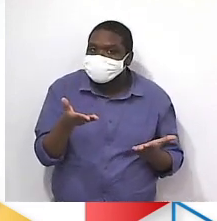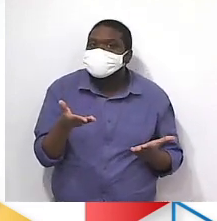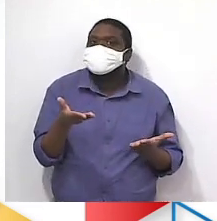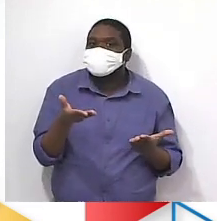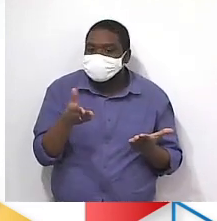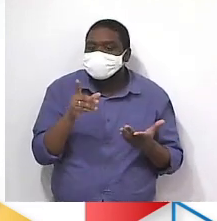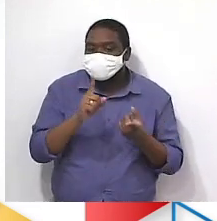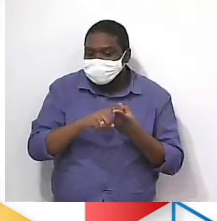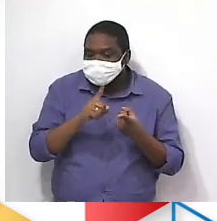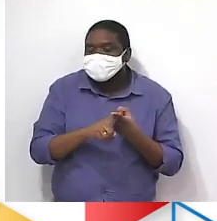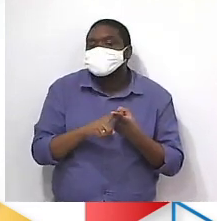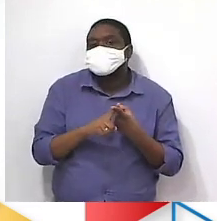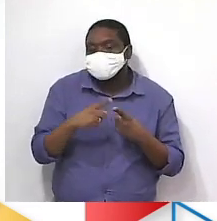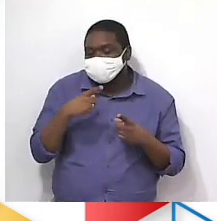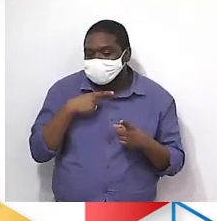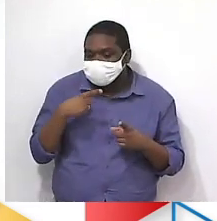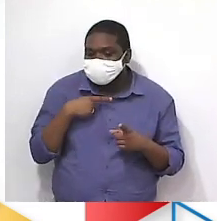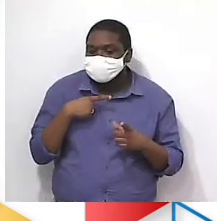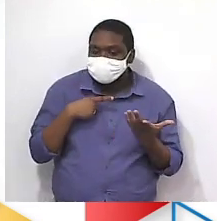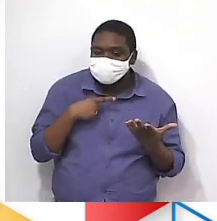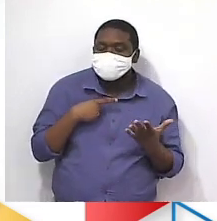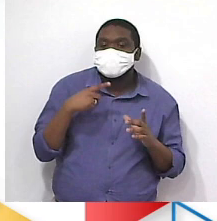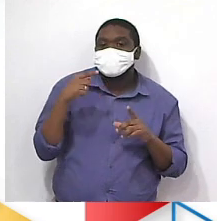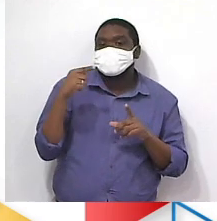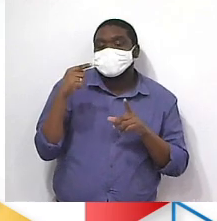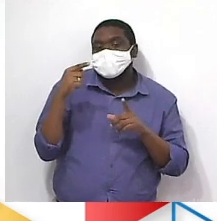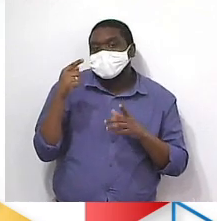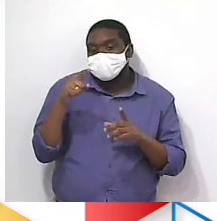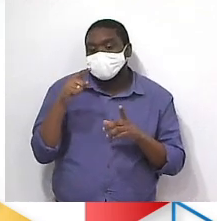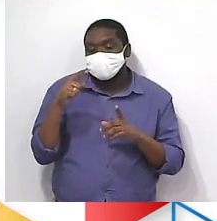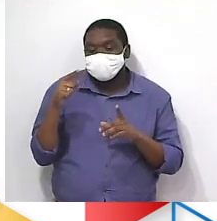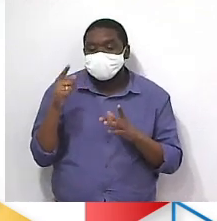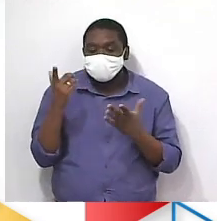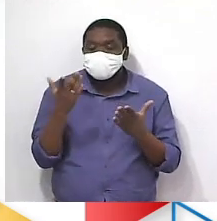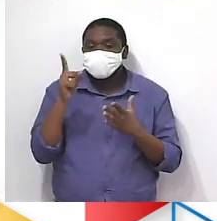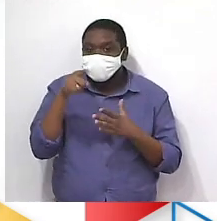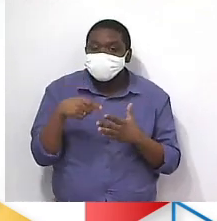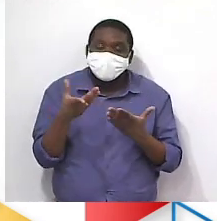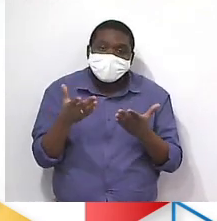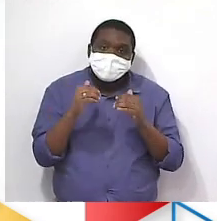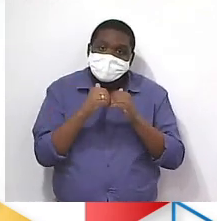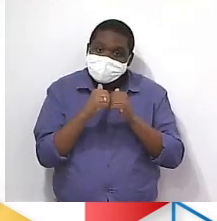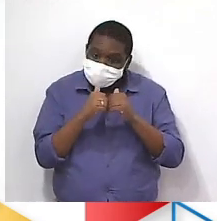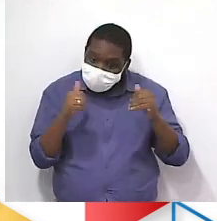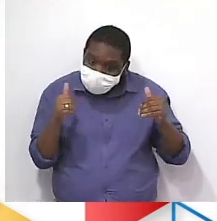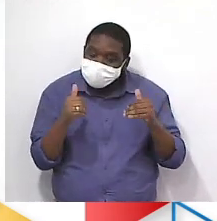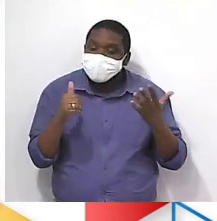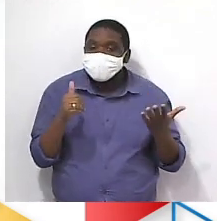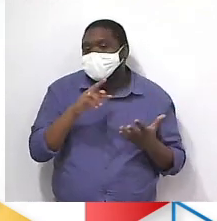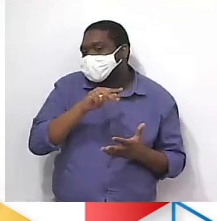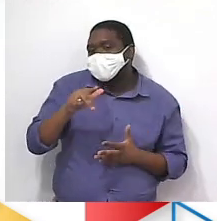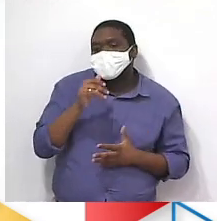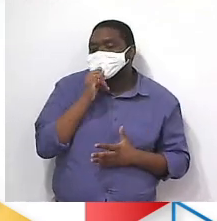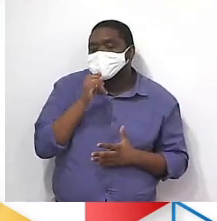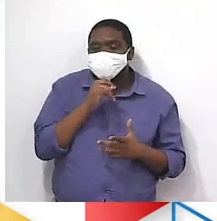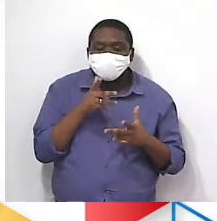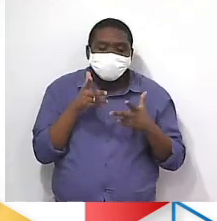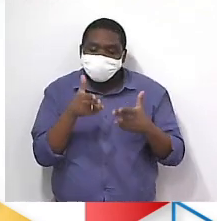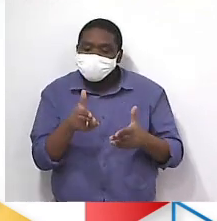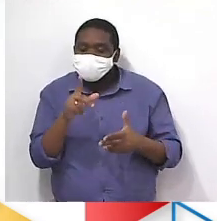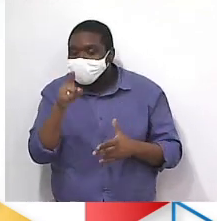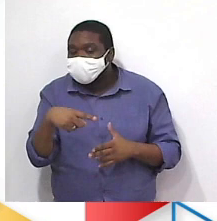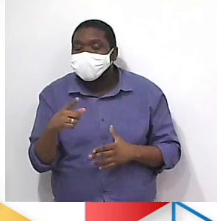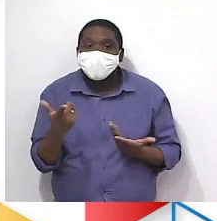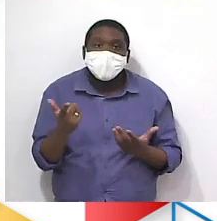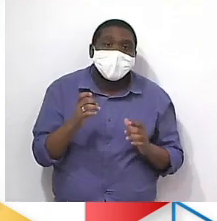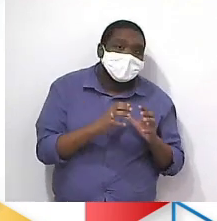Esse símbolo que está entre 35, 21 mais x é o divisor de águas, tá? Ele não é de igualdade, ele é de